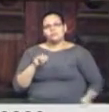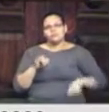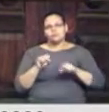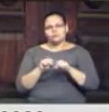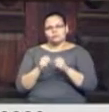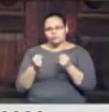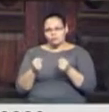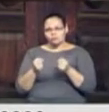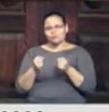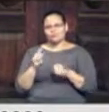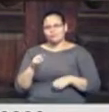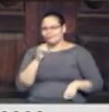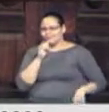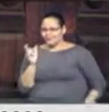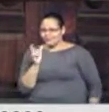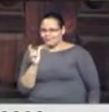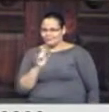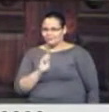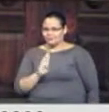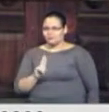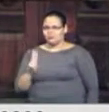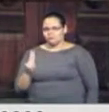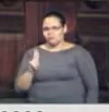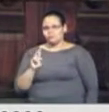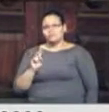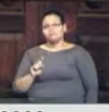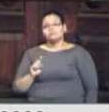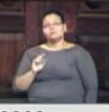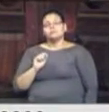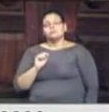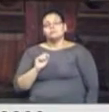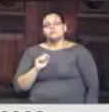na prática o bilhete único, como esse projeto quebra,